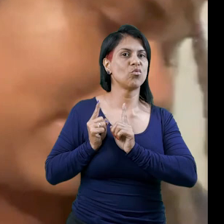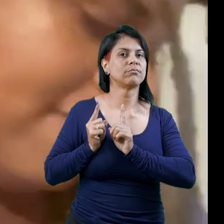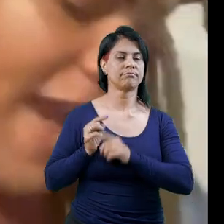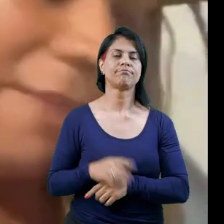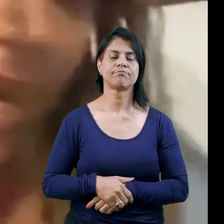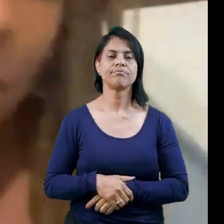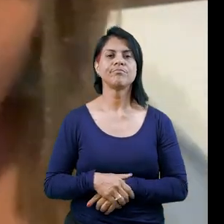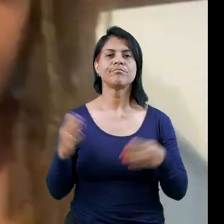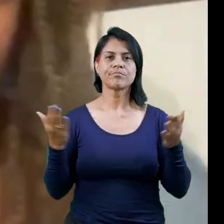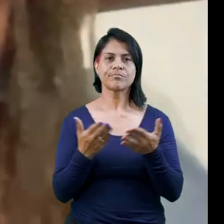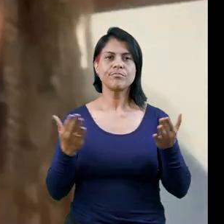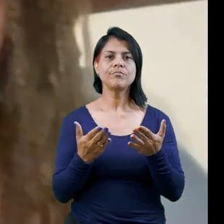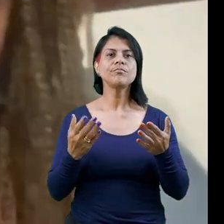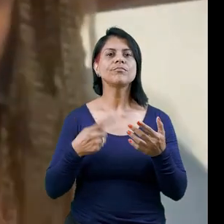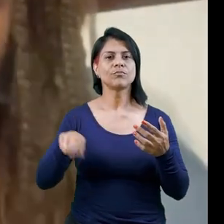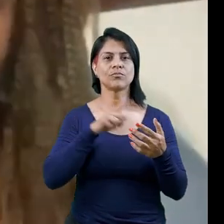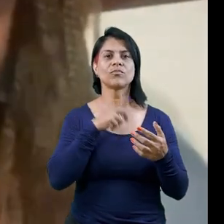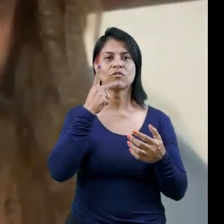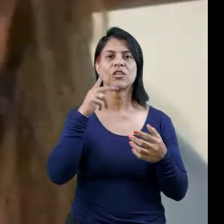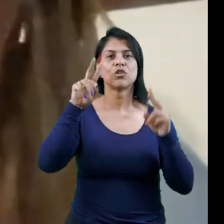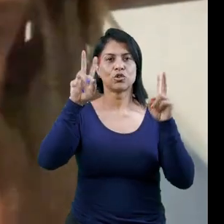a gente vai para a Mona Brutal,